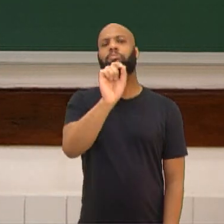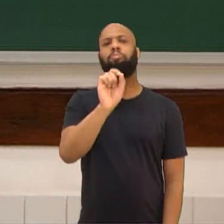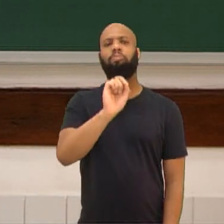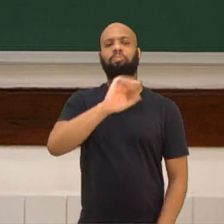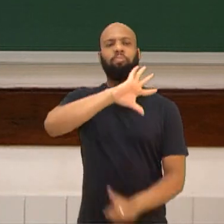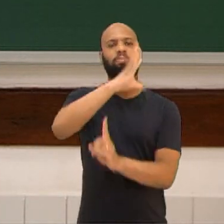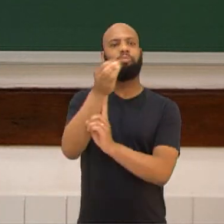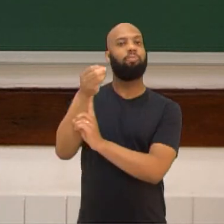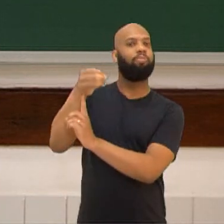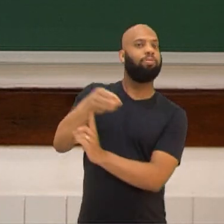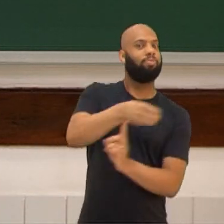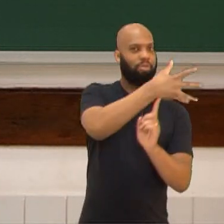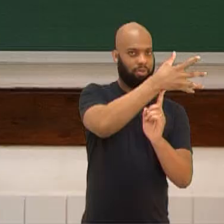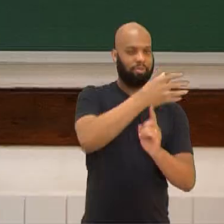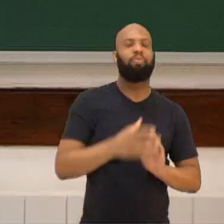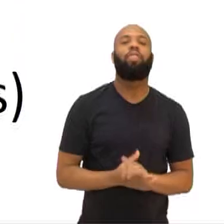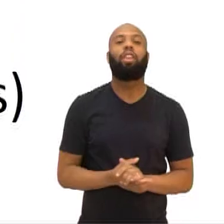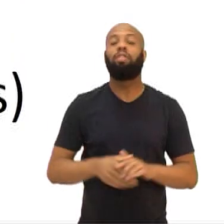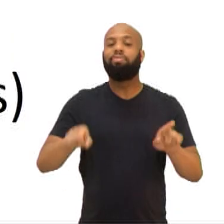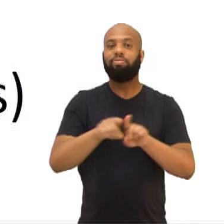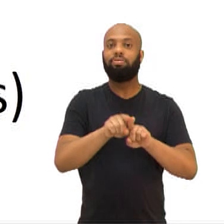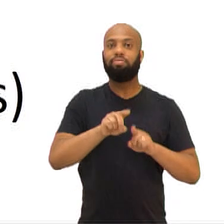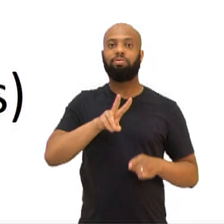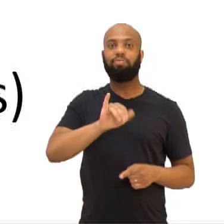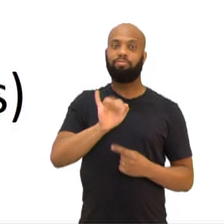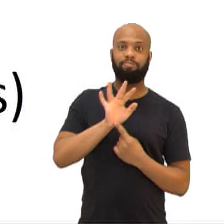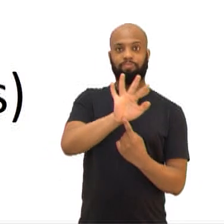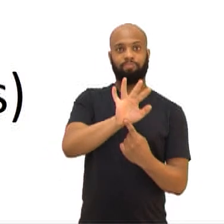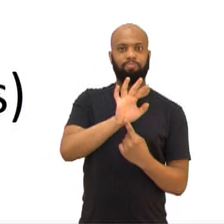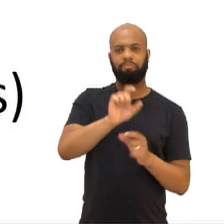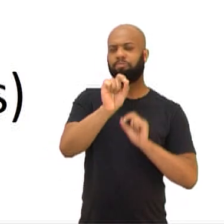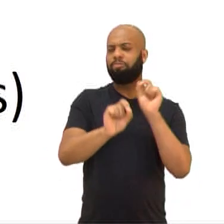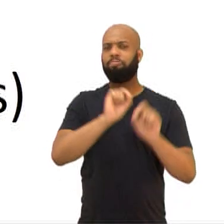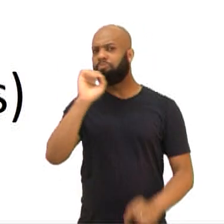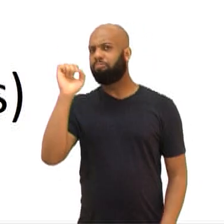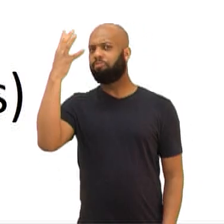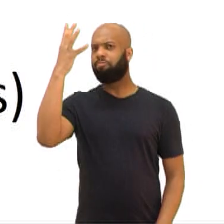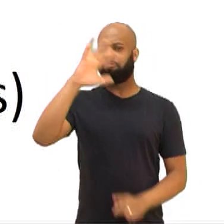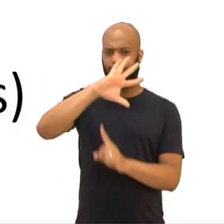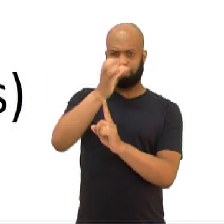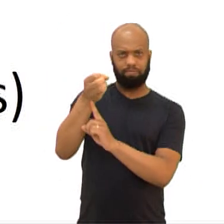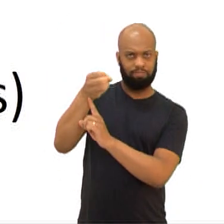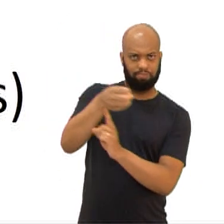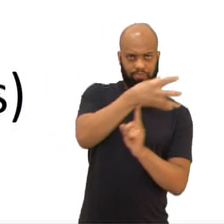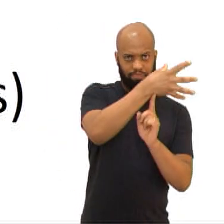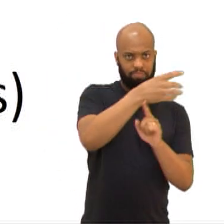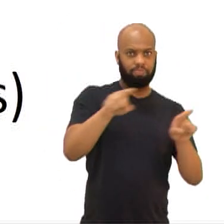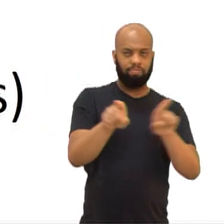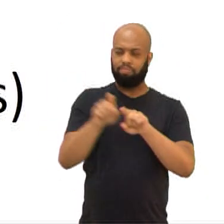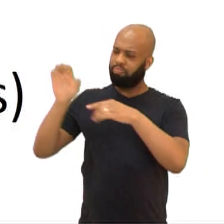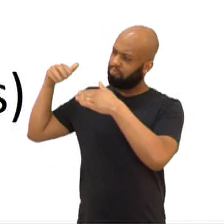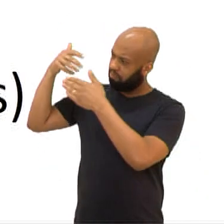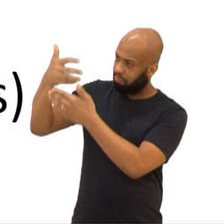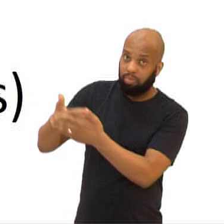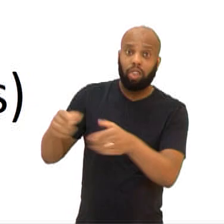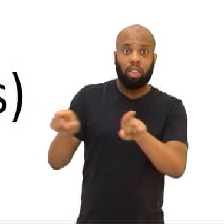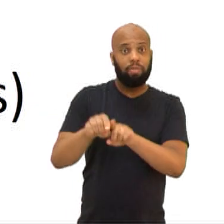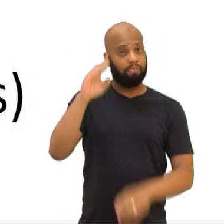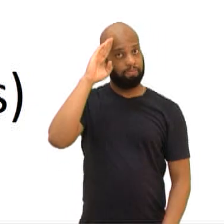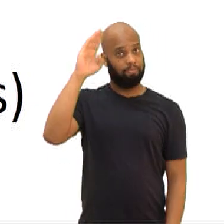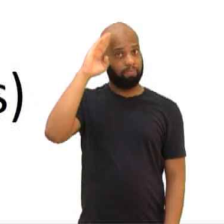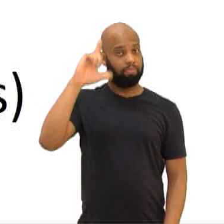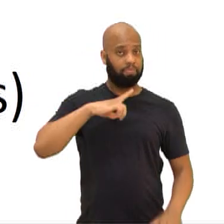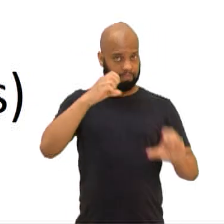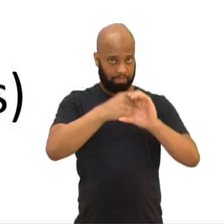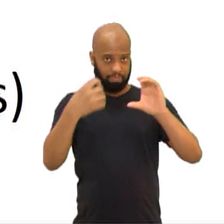Moderna. Vamos conceituar a Semana de Arte Moderna brasileira através do contexto histórico e suas principais